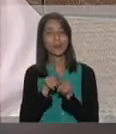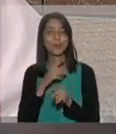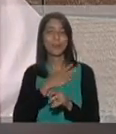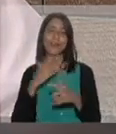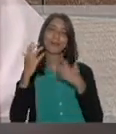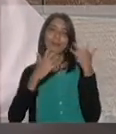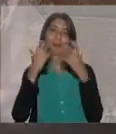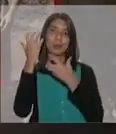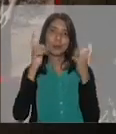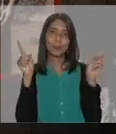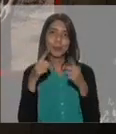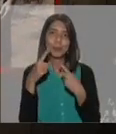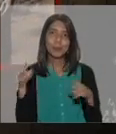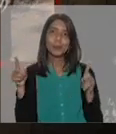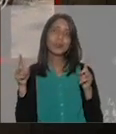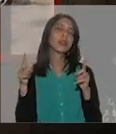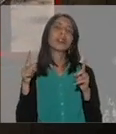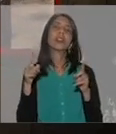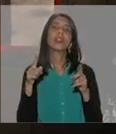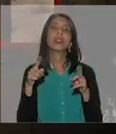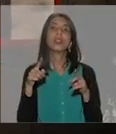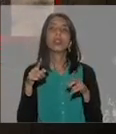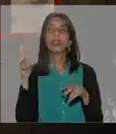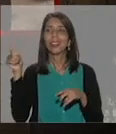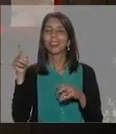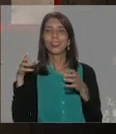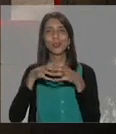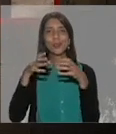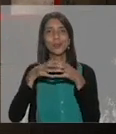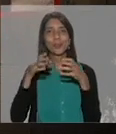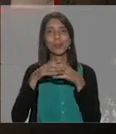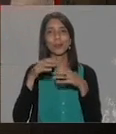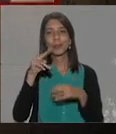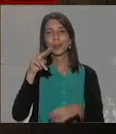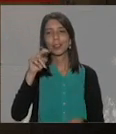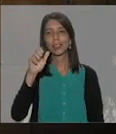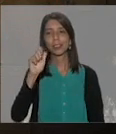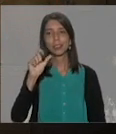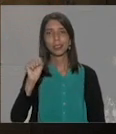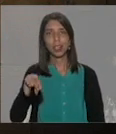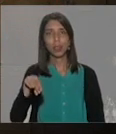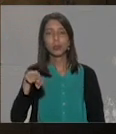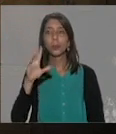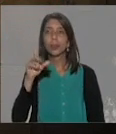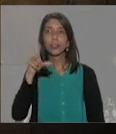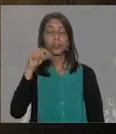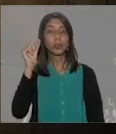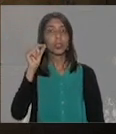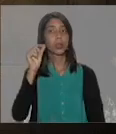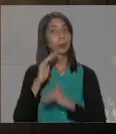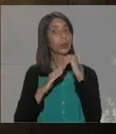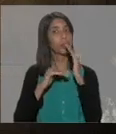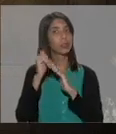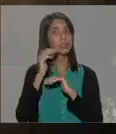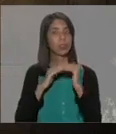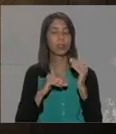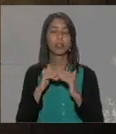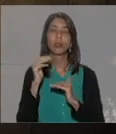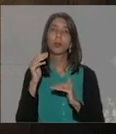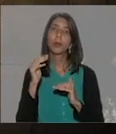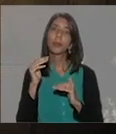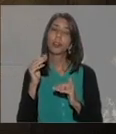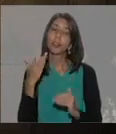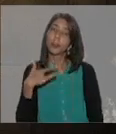artista em potencial. Meu pai foi Ele gostava músico. de música, né? Você me falou. Meu pai tocou gaita de boca no conjunto do Nelson e tudo, mas ele optou por